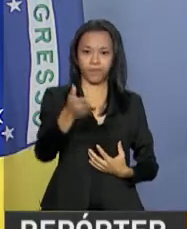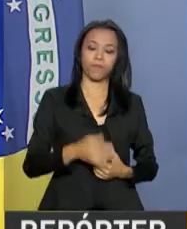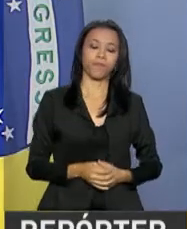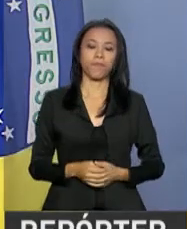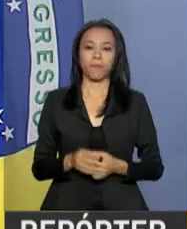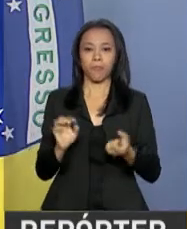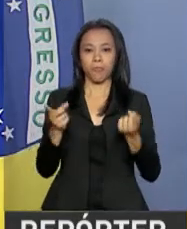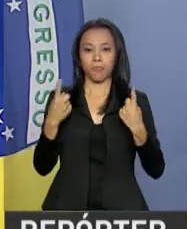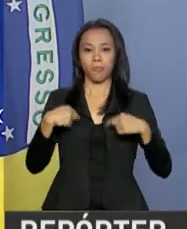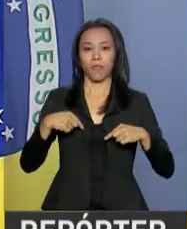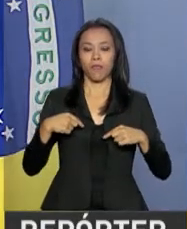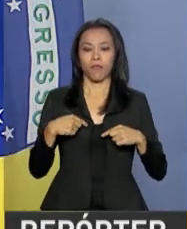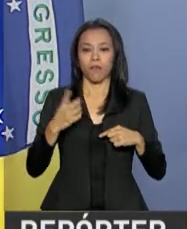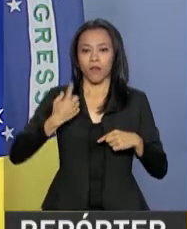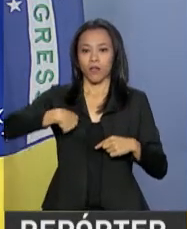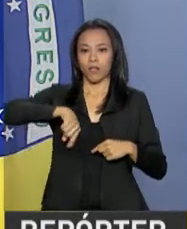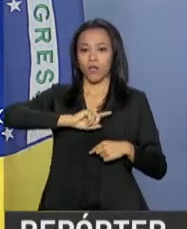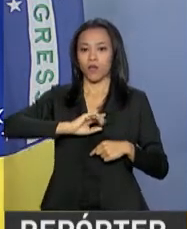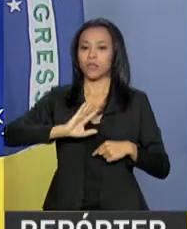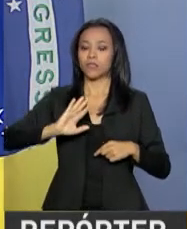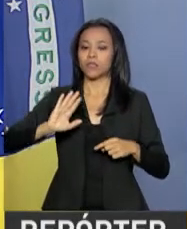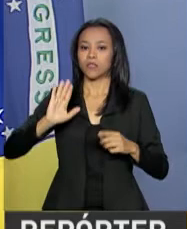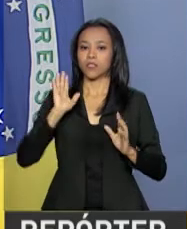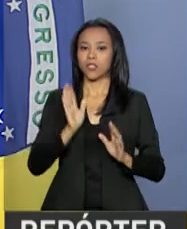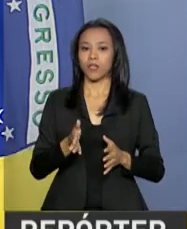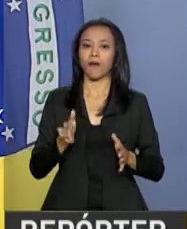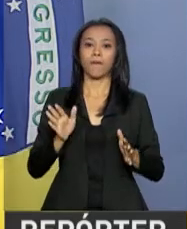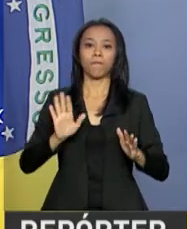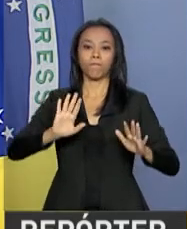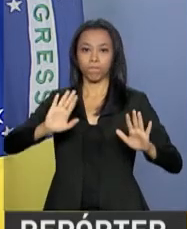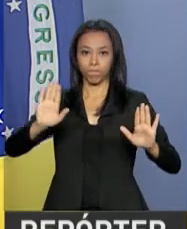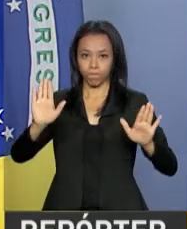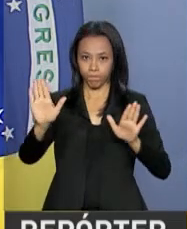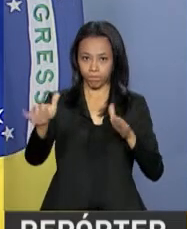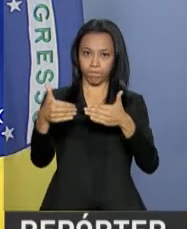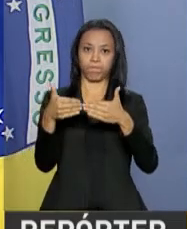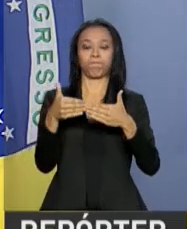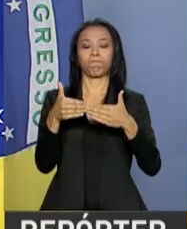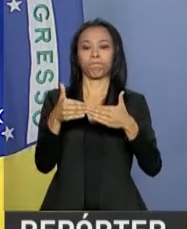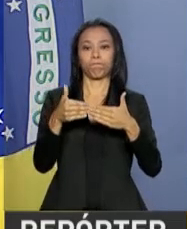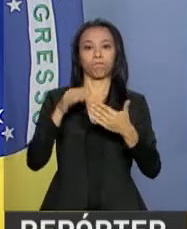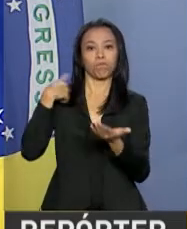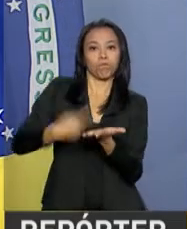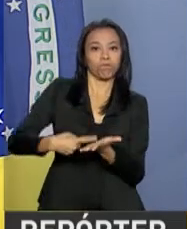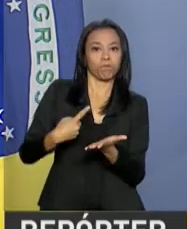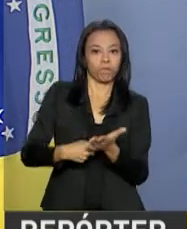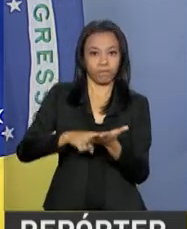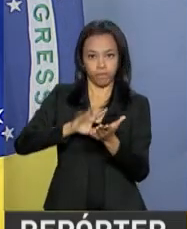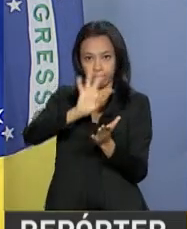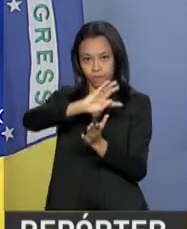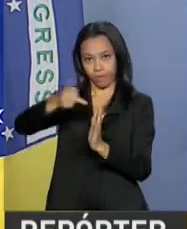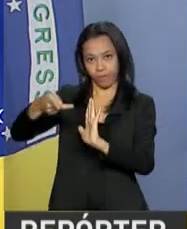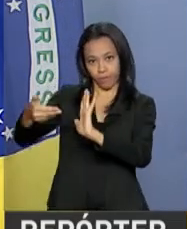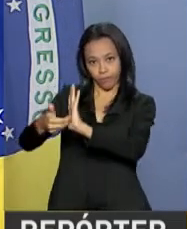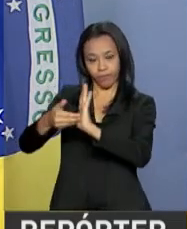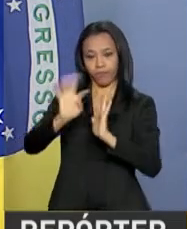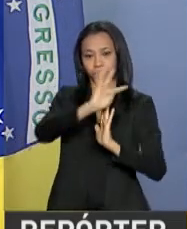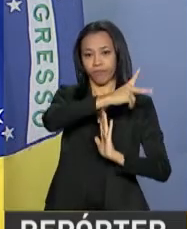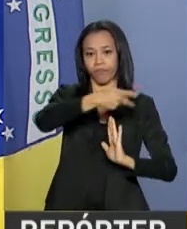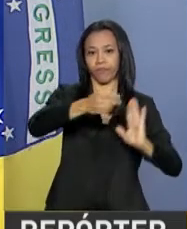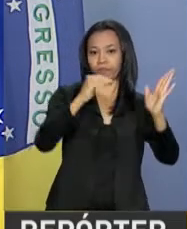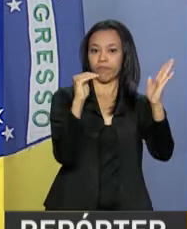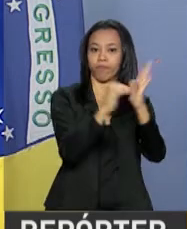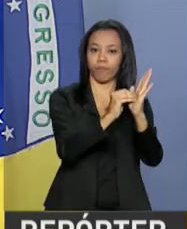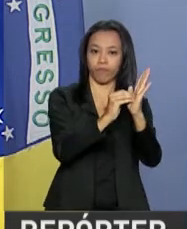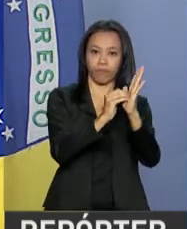fechamos um acordo com os presidentes da câmara dos deputados e do senado federal presidente eunício oliveira eo presidente